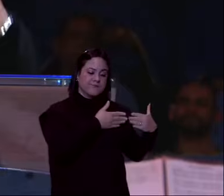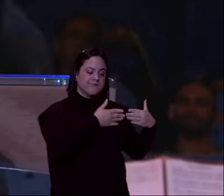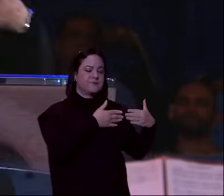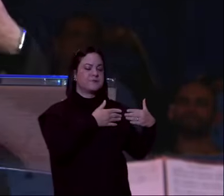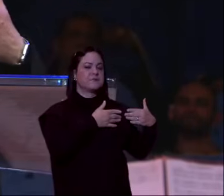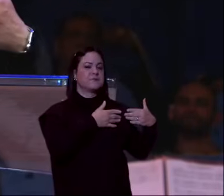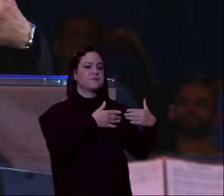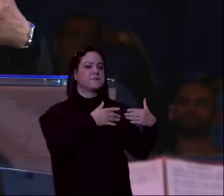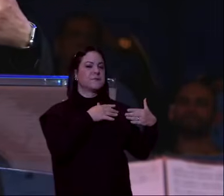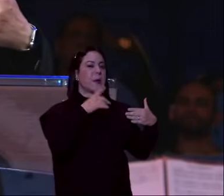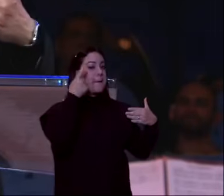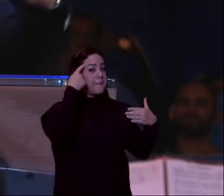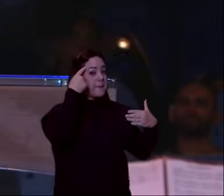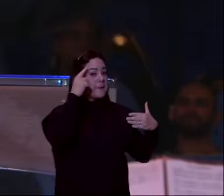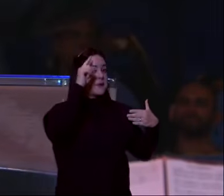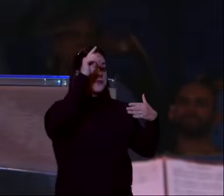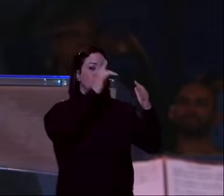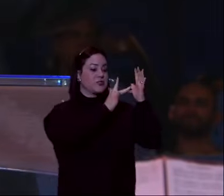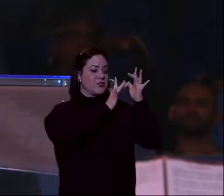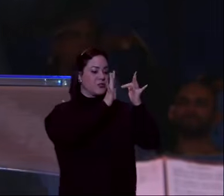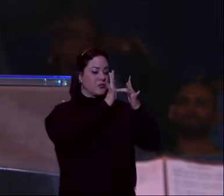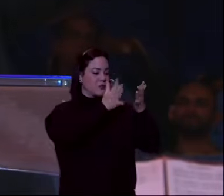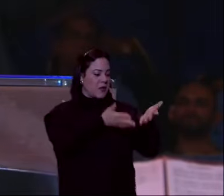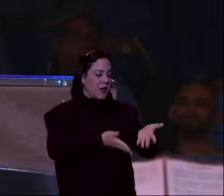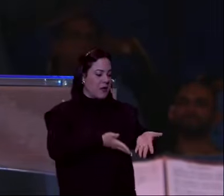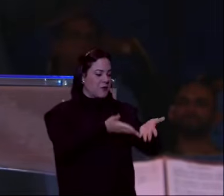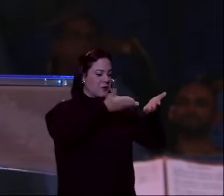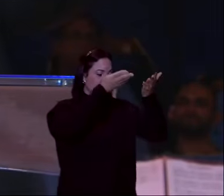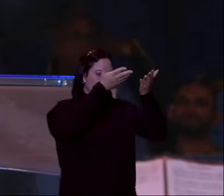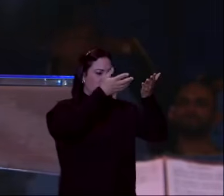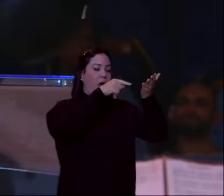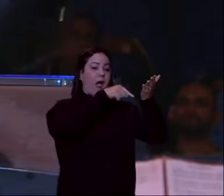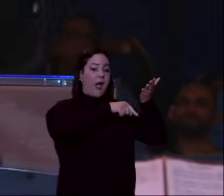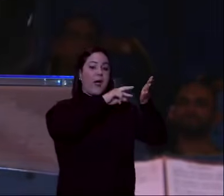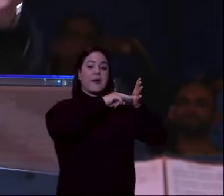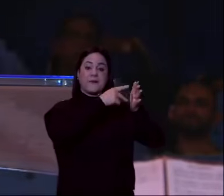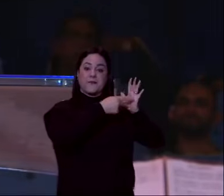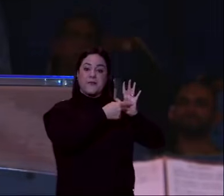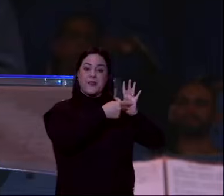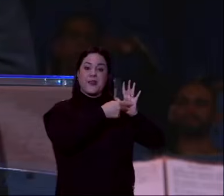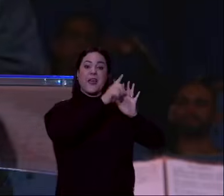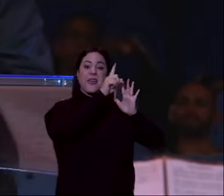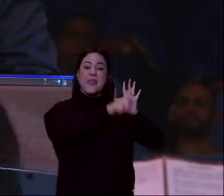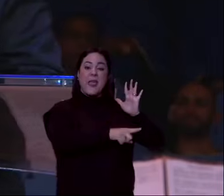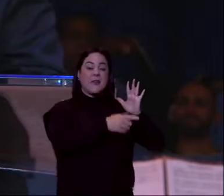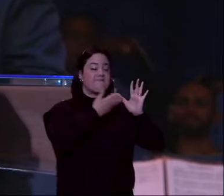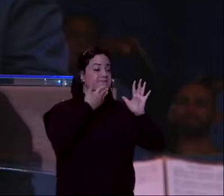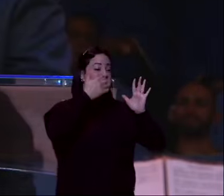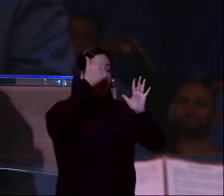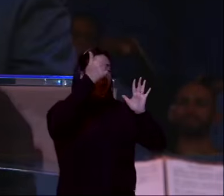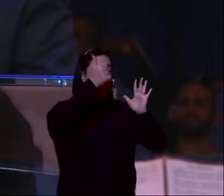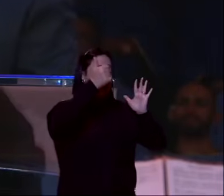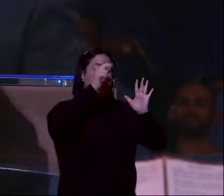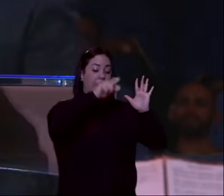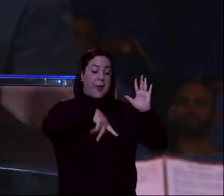homens, para dizer: olha, essa aqui é a primícia, é a promessa que vai se cumprir, aqui está o sinal.